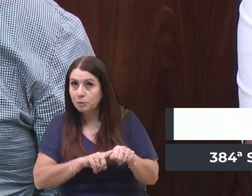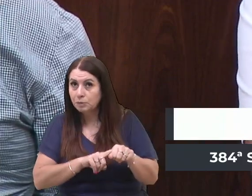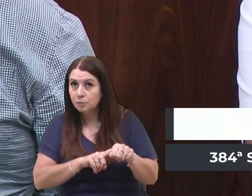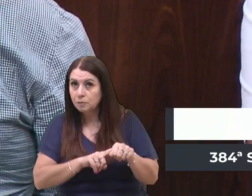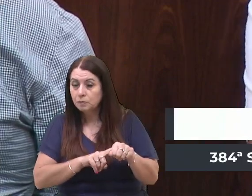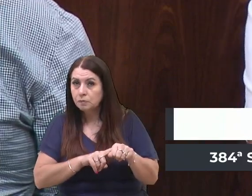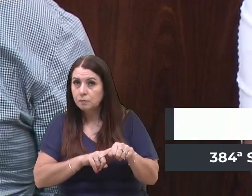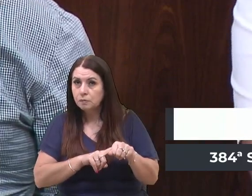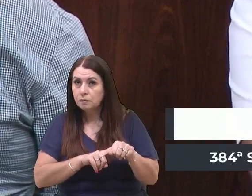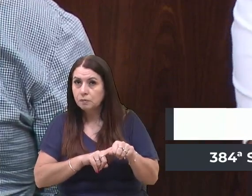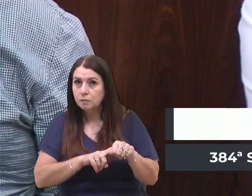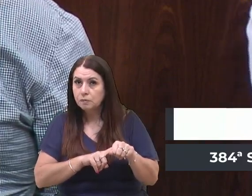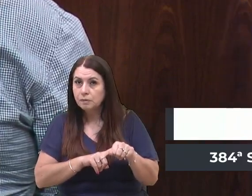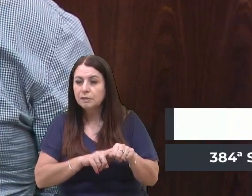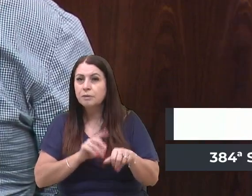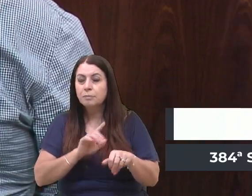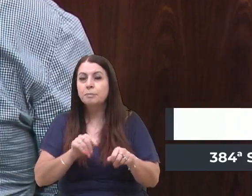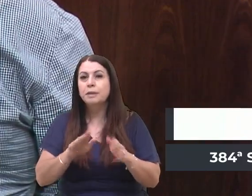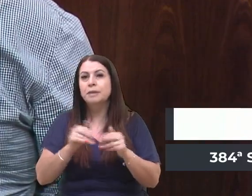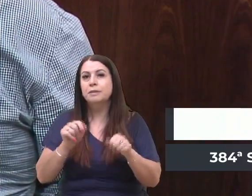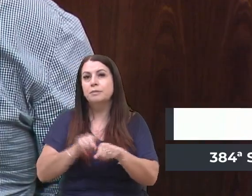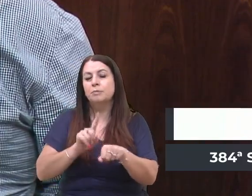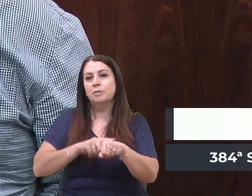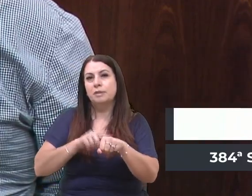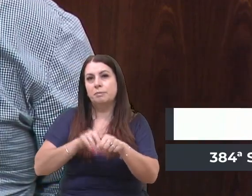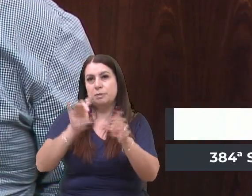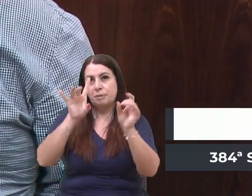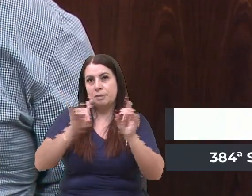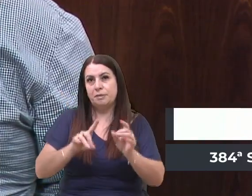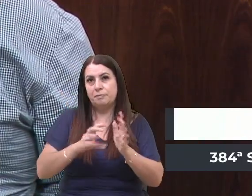Então, eu peço uma declaração de líder da bancada do PT, vereador. Obrigado, presidente. Desculpe.